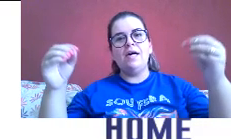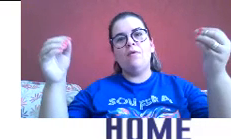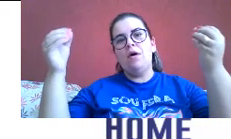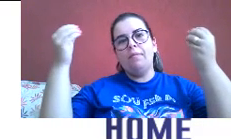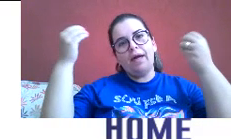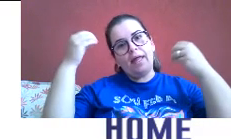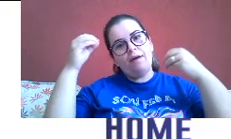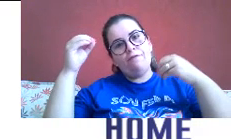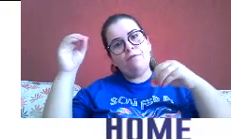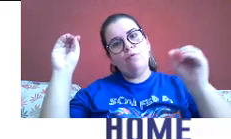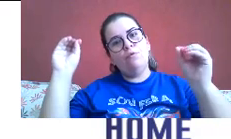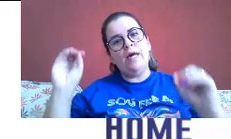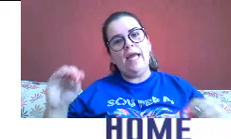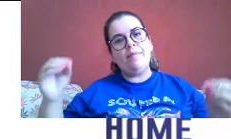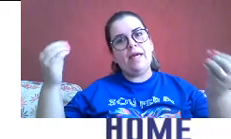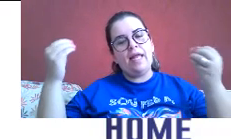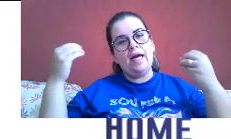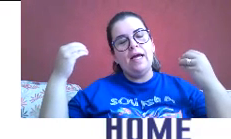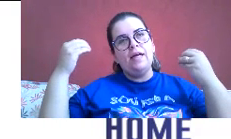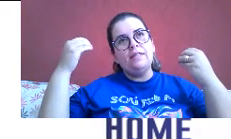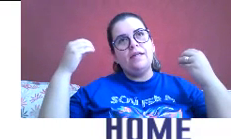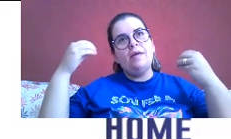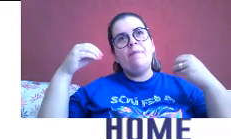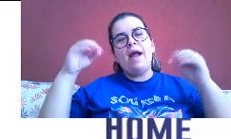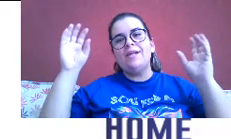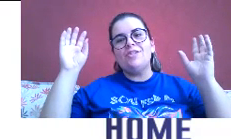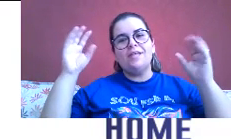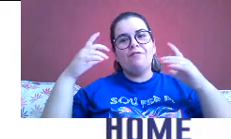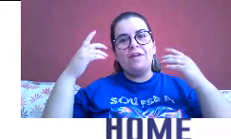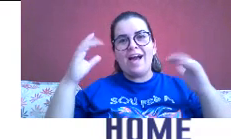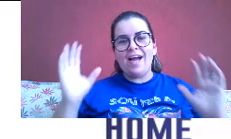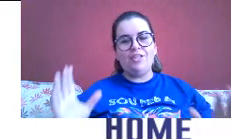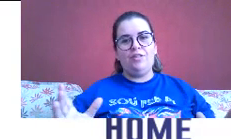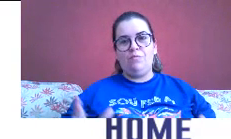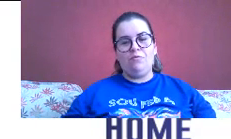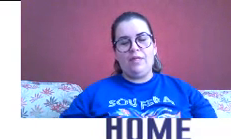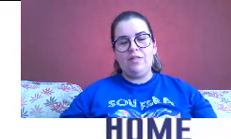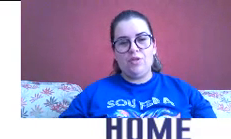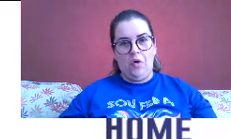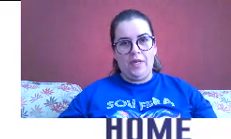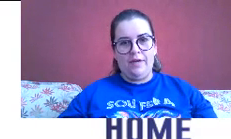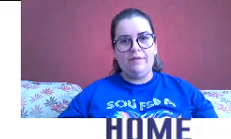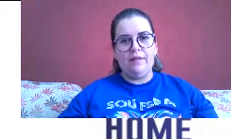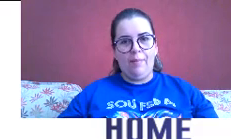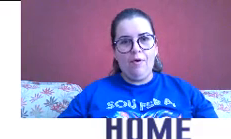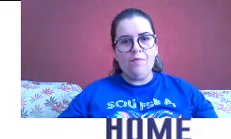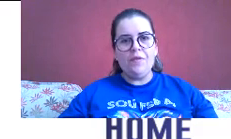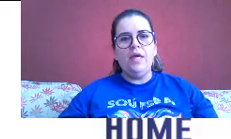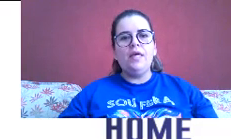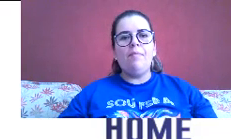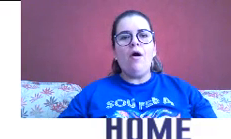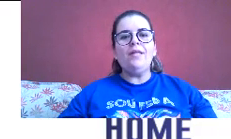imaginação para que ela flua né Para que ela liberte assim viage no mundo da história tá